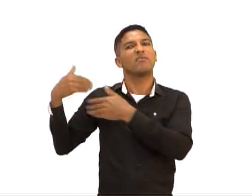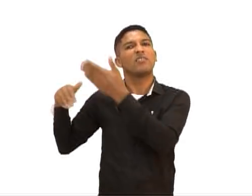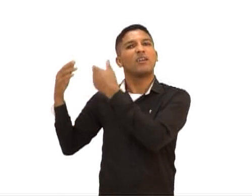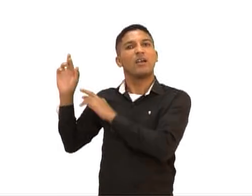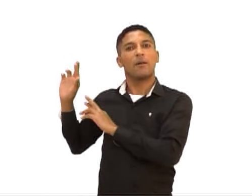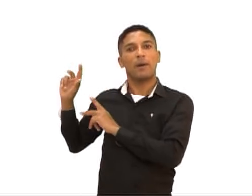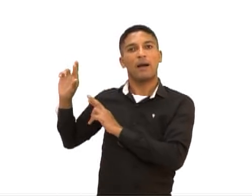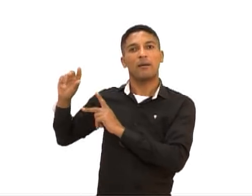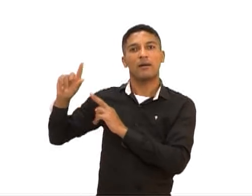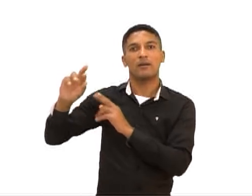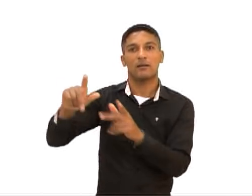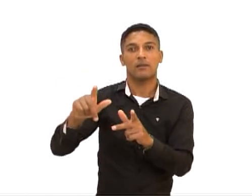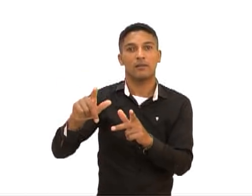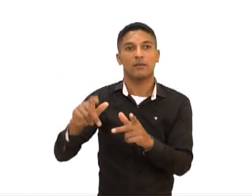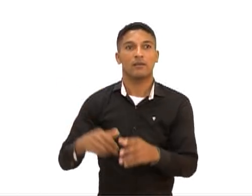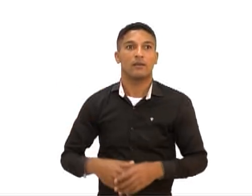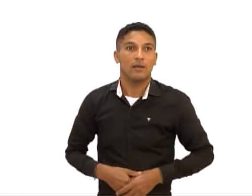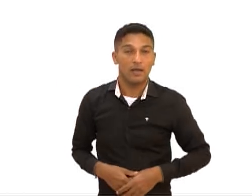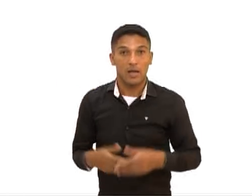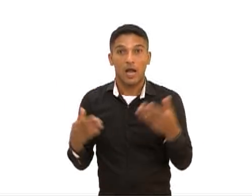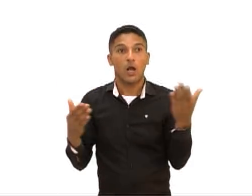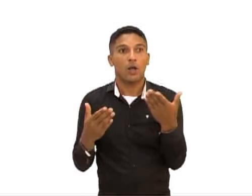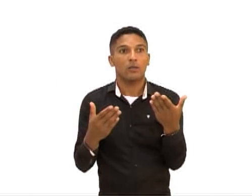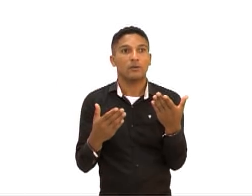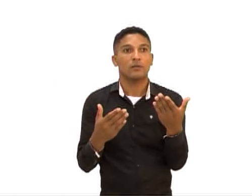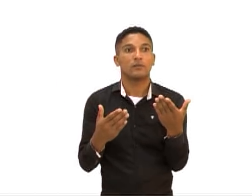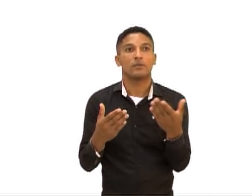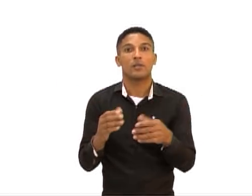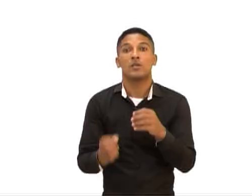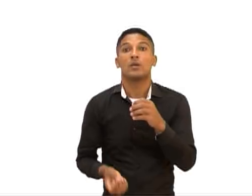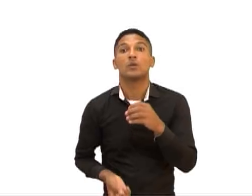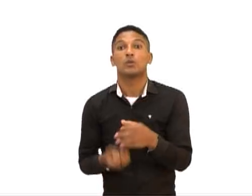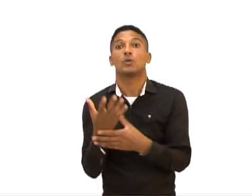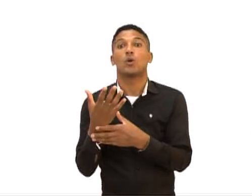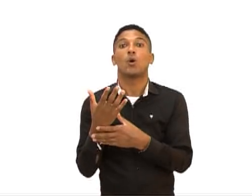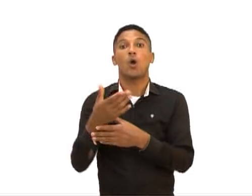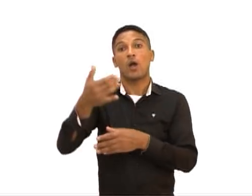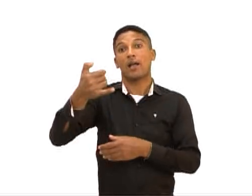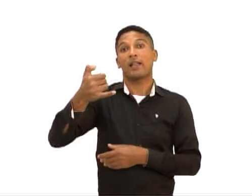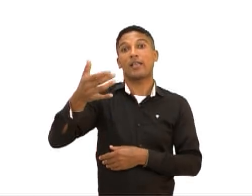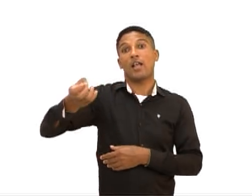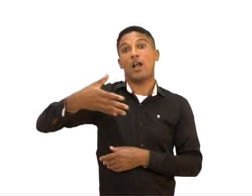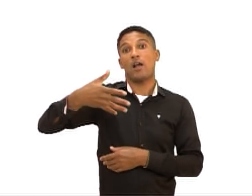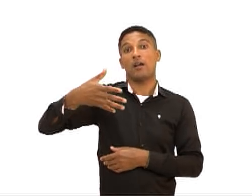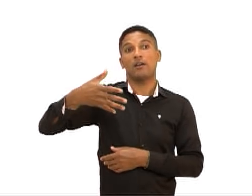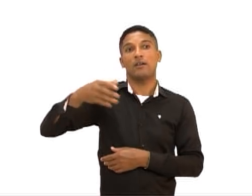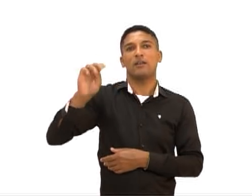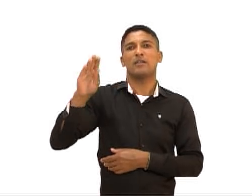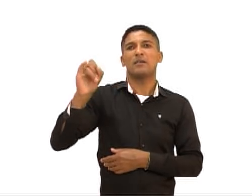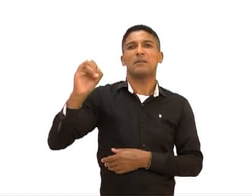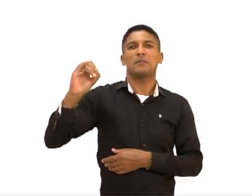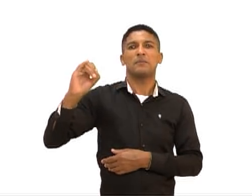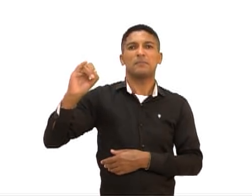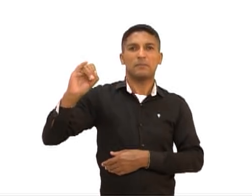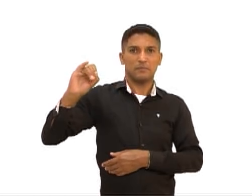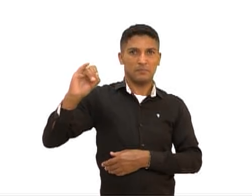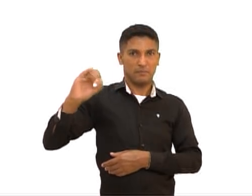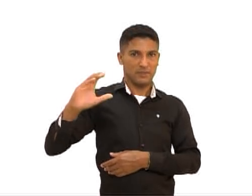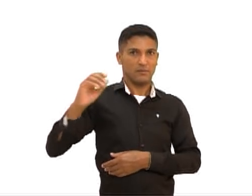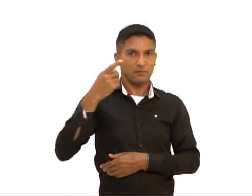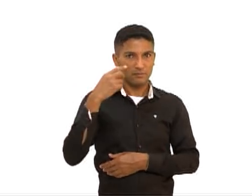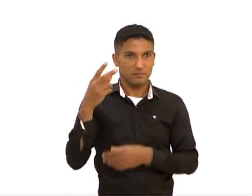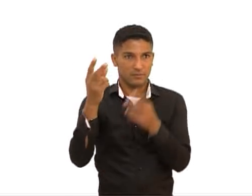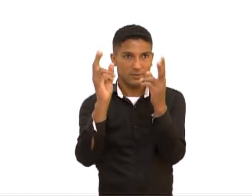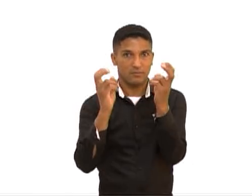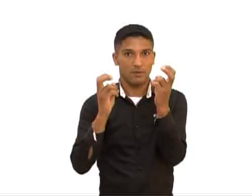do francês Marcel Bich, o qual desenvolveu um novo processo de fabricação dos objetos, capaz de